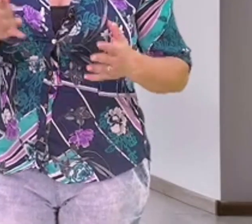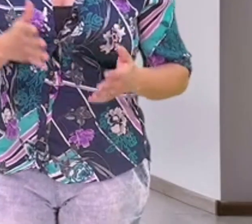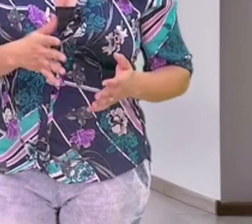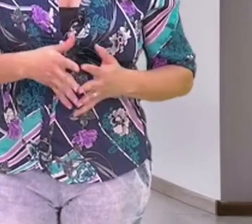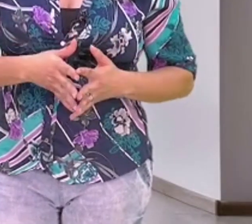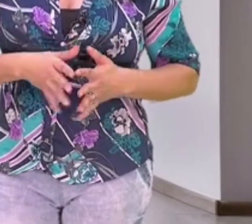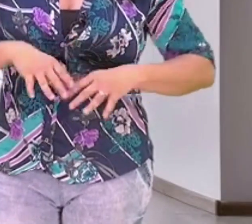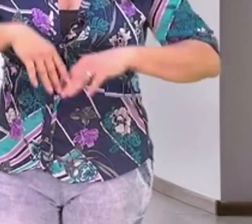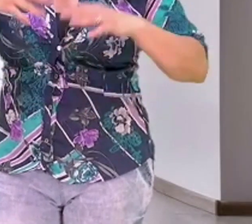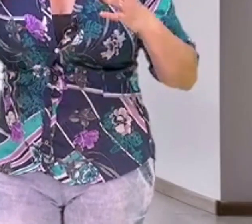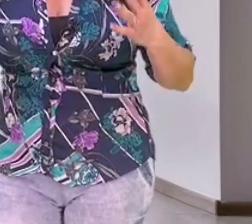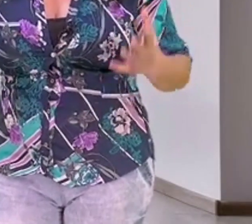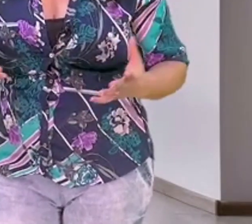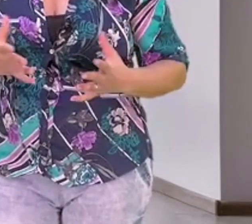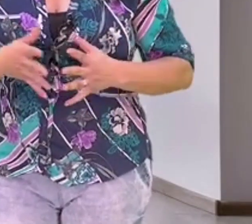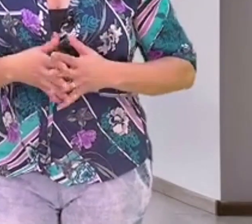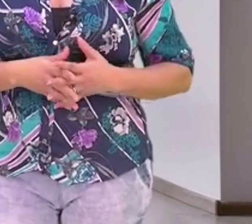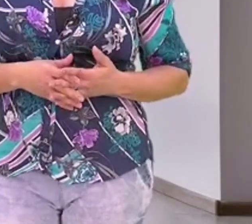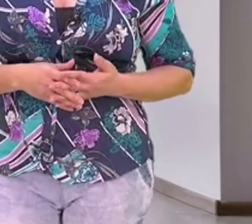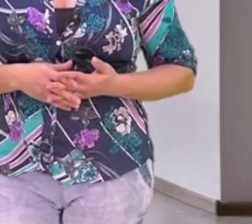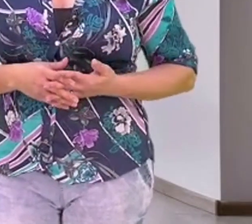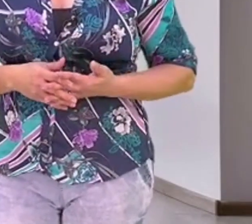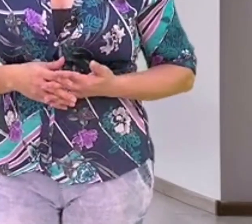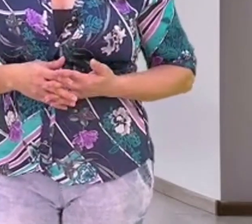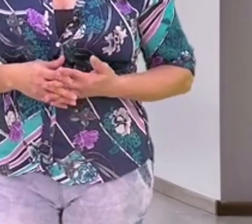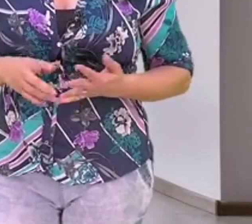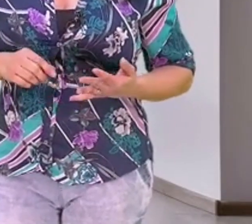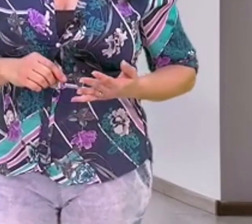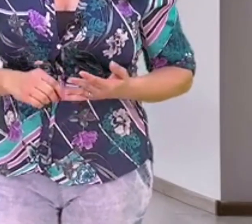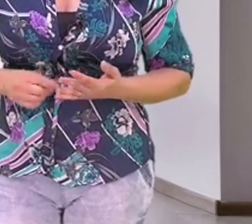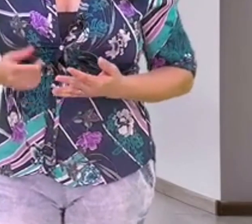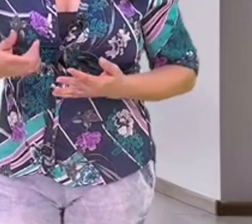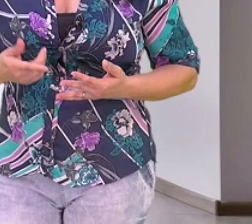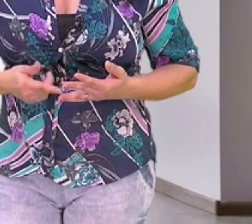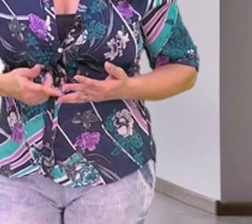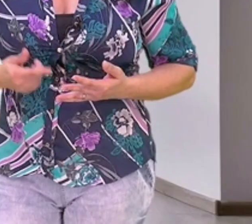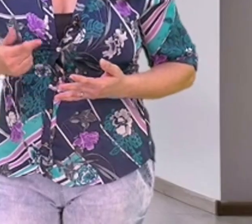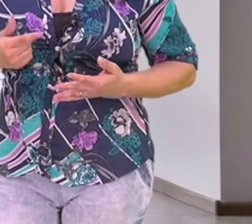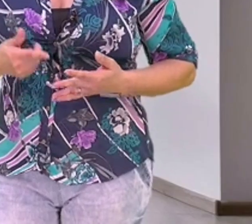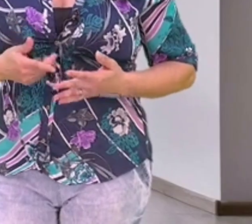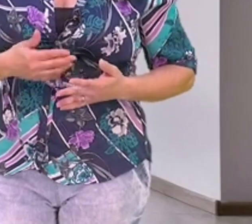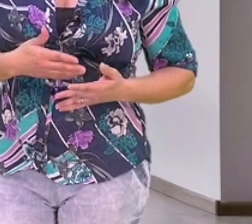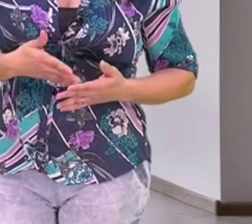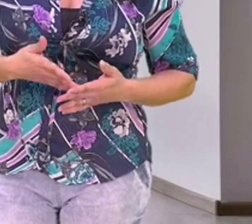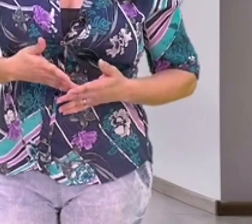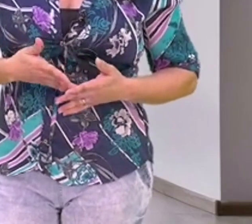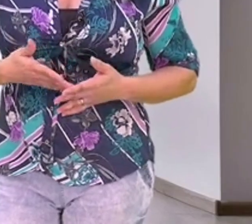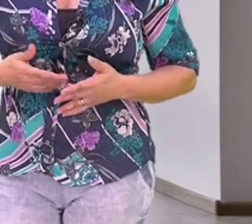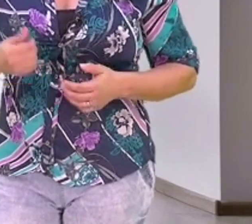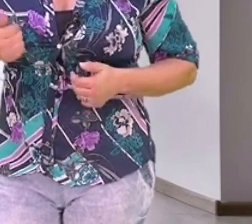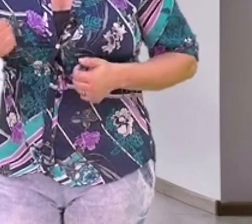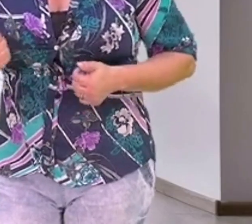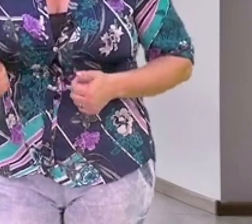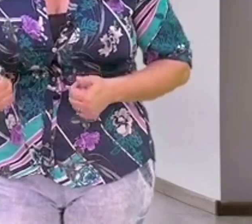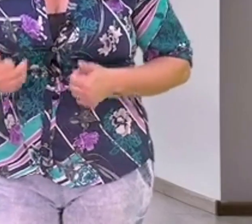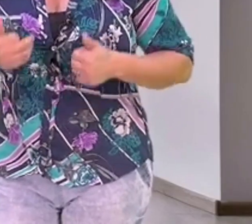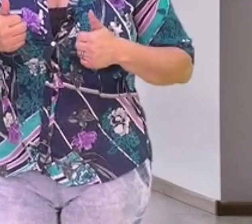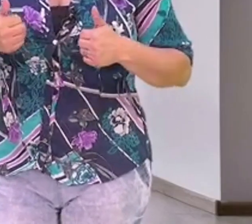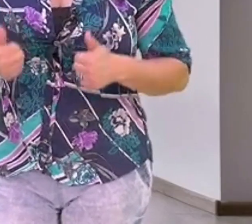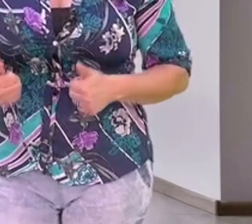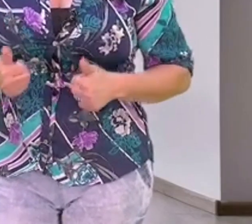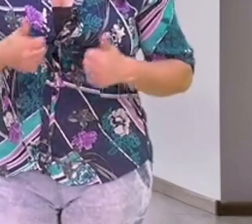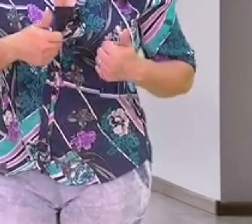sedentários podem causar o maior risco de desenvolver doenças como obesidade, diabetes, doenças cardiovasculares,